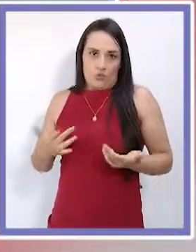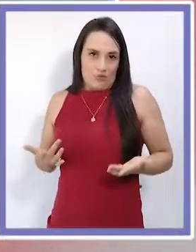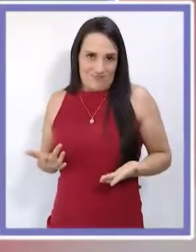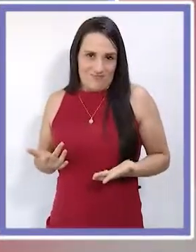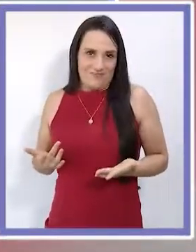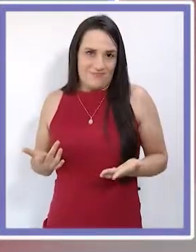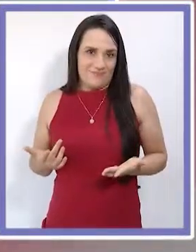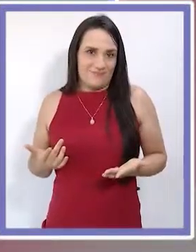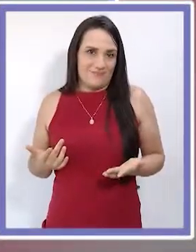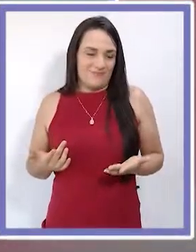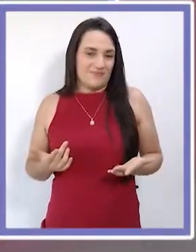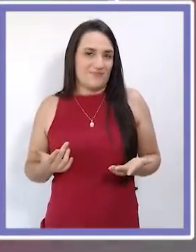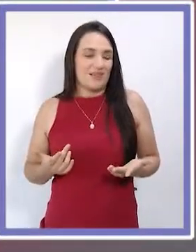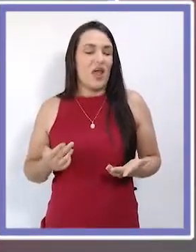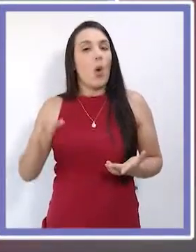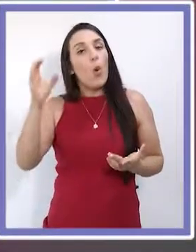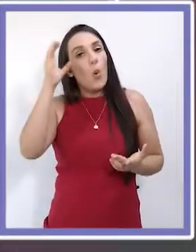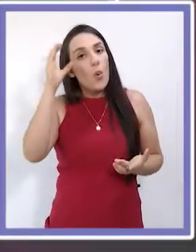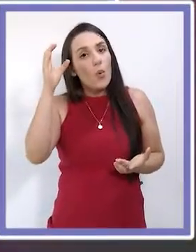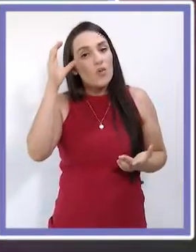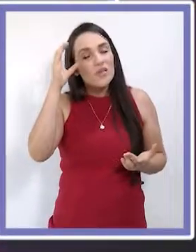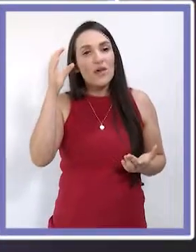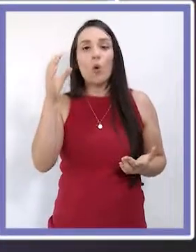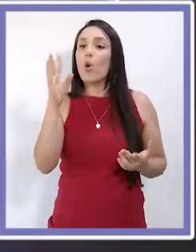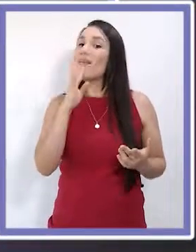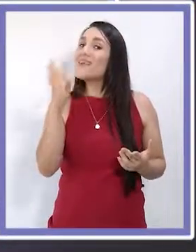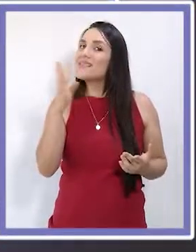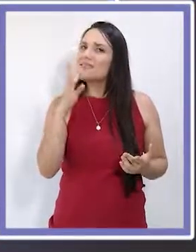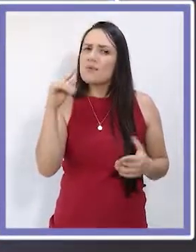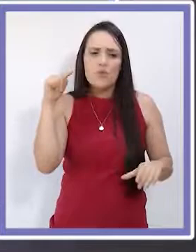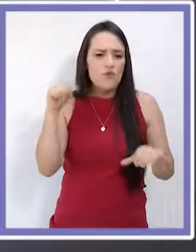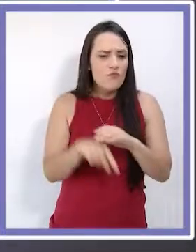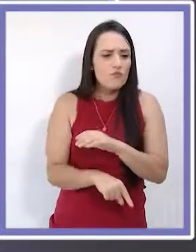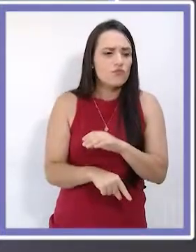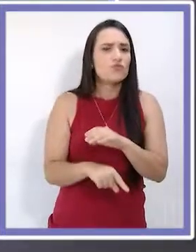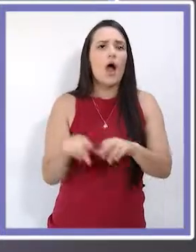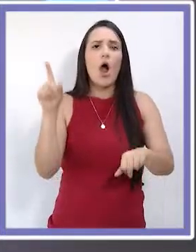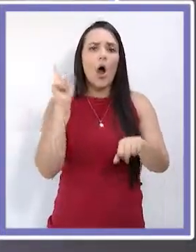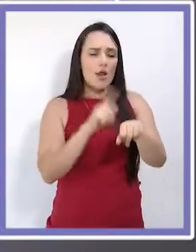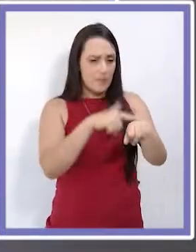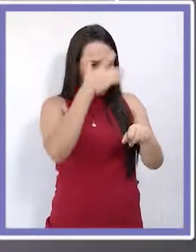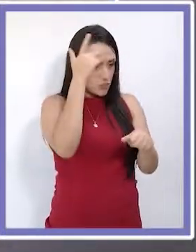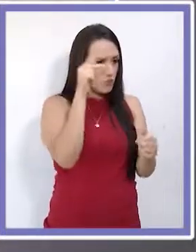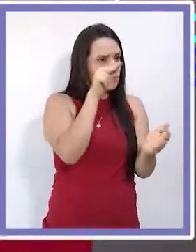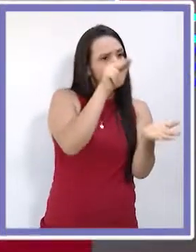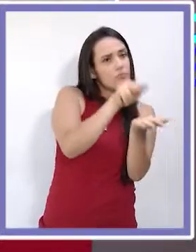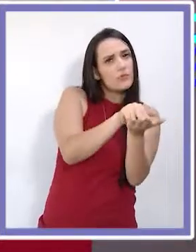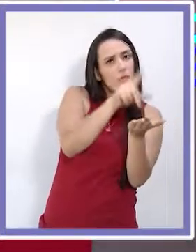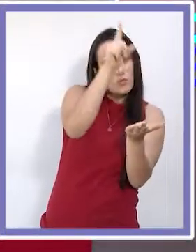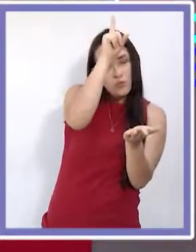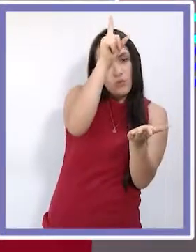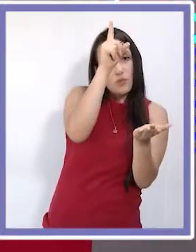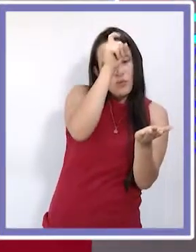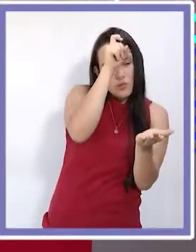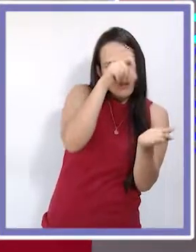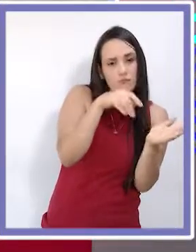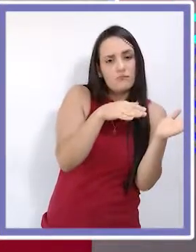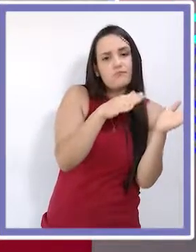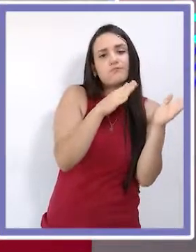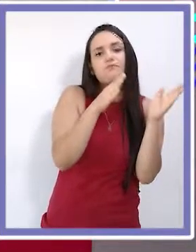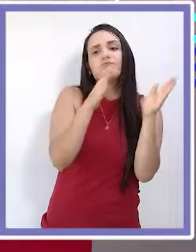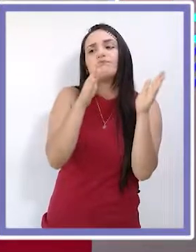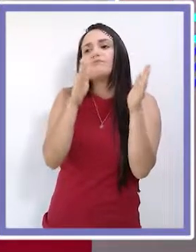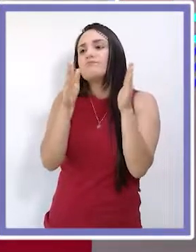processo, desde que o paciente entrou no hospital, desde a manutenção desse paciente, o que aconteceu